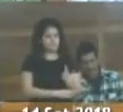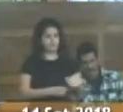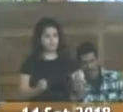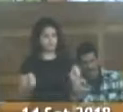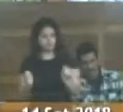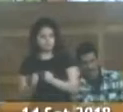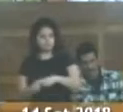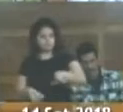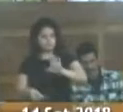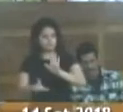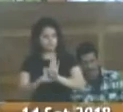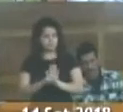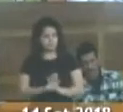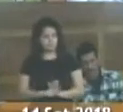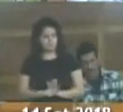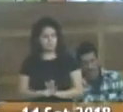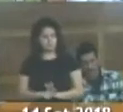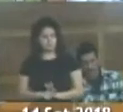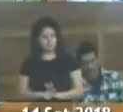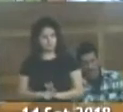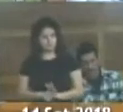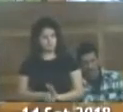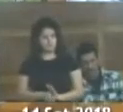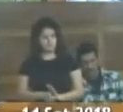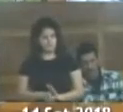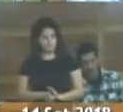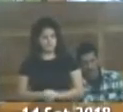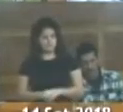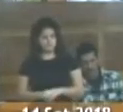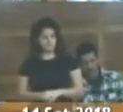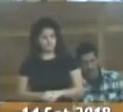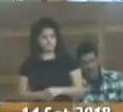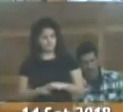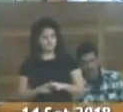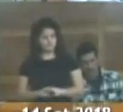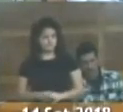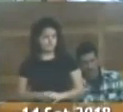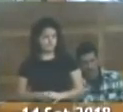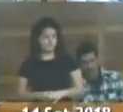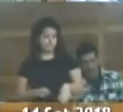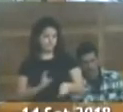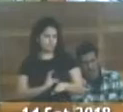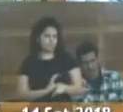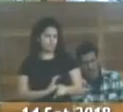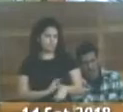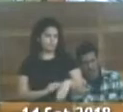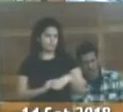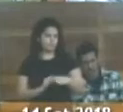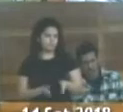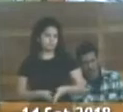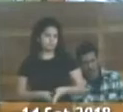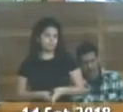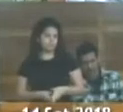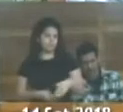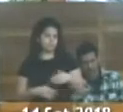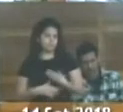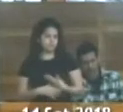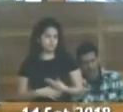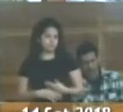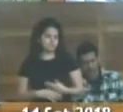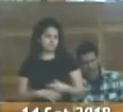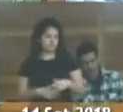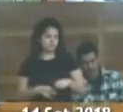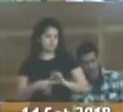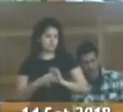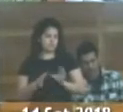leis, influência e interações de ordem física, química, biológica, social, cultural e urbanística, que permite, abriga